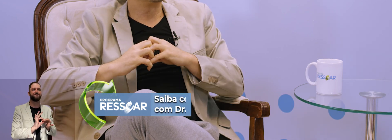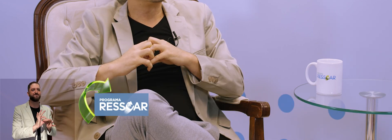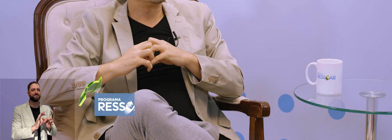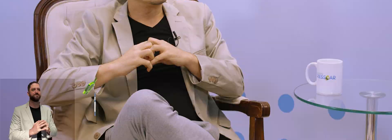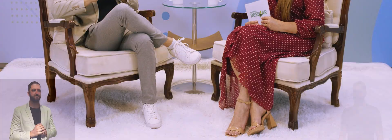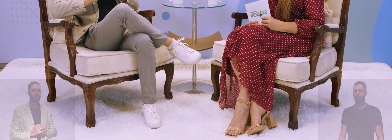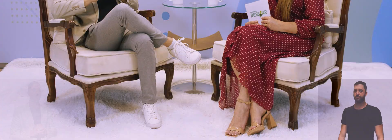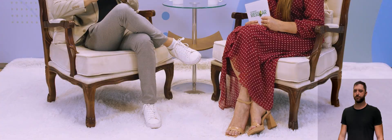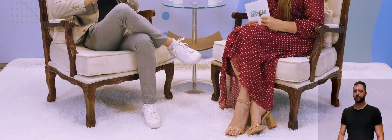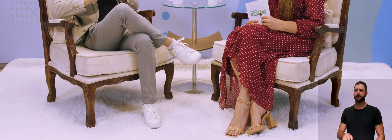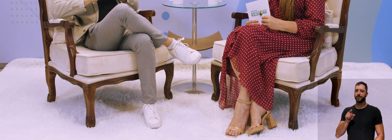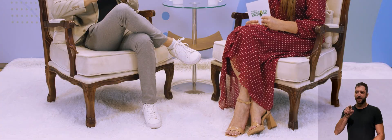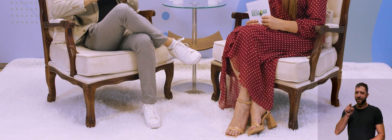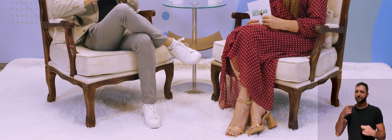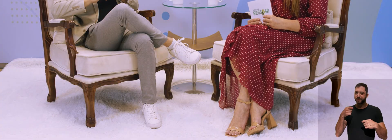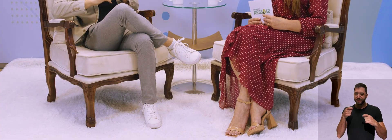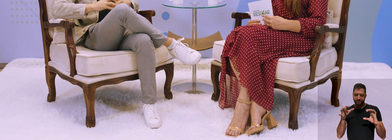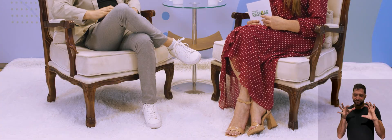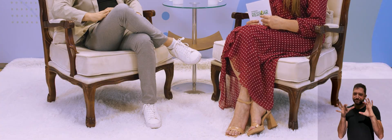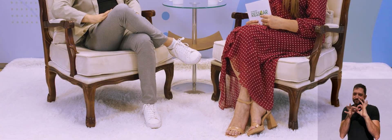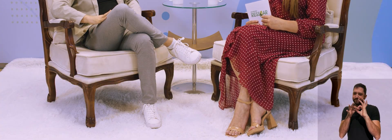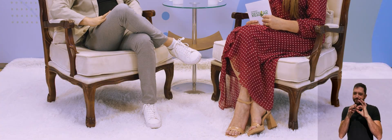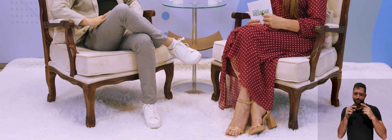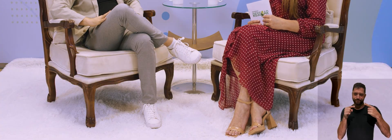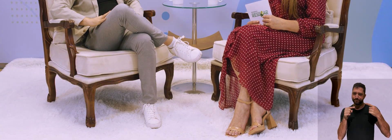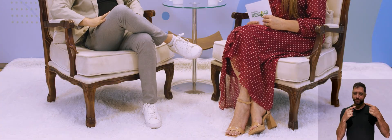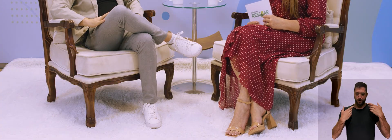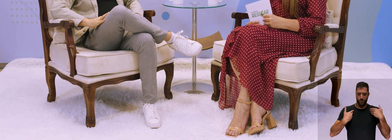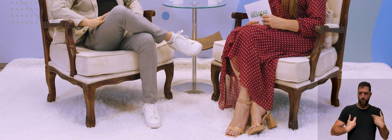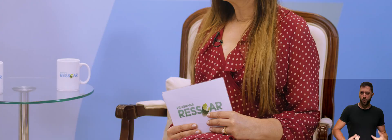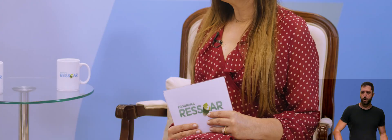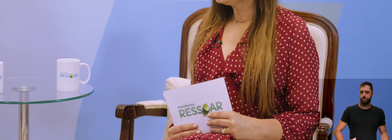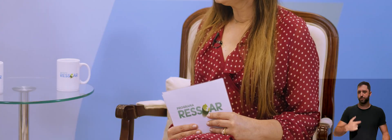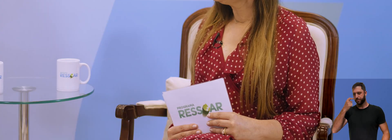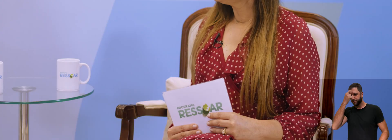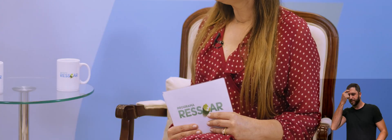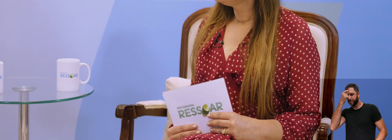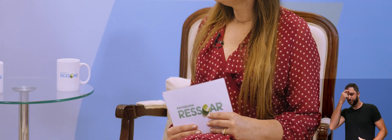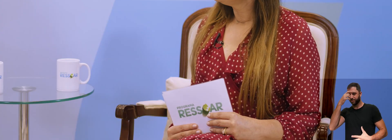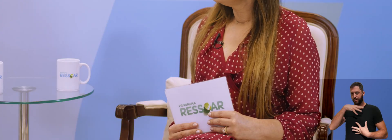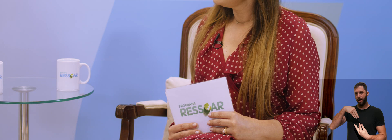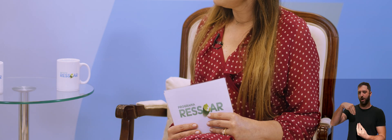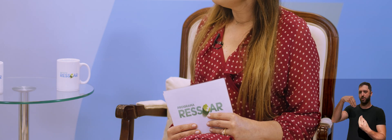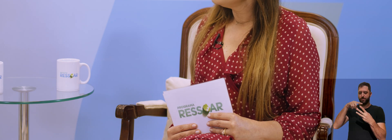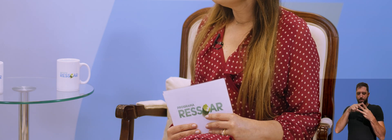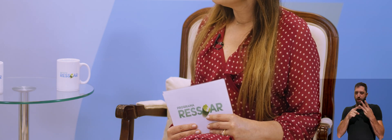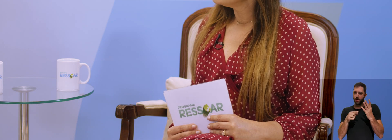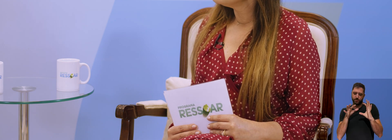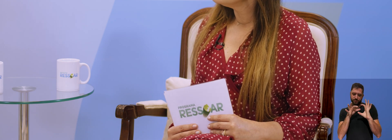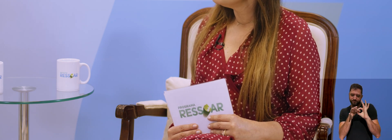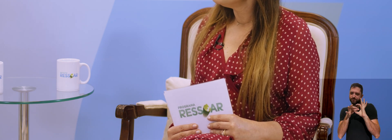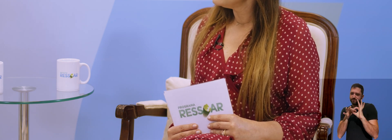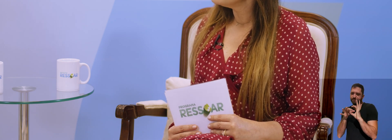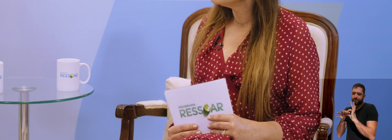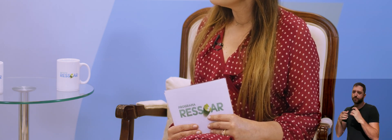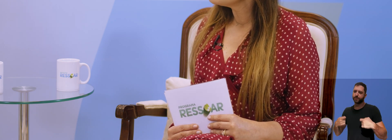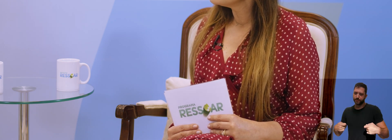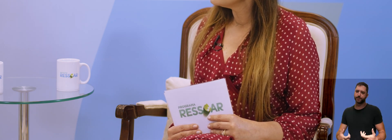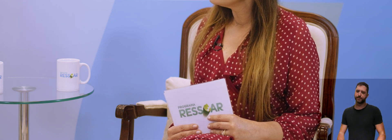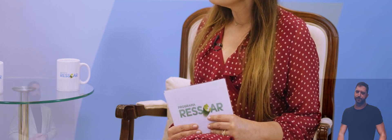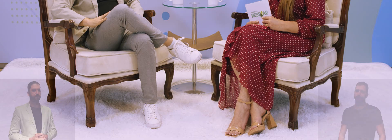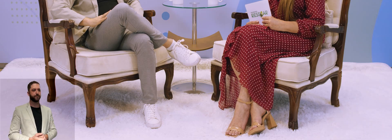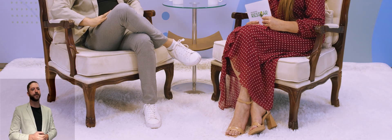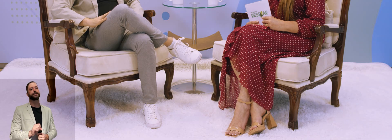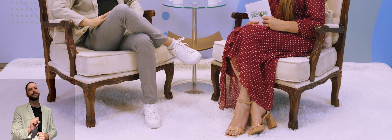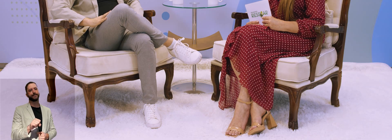integrar. Essa parte integrativa, né? Mente, corpo e alma, porque exato. É o tripé mesmo,